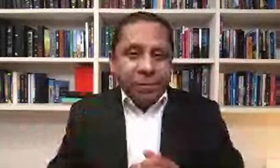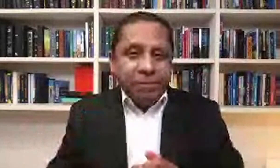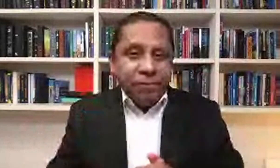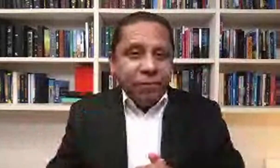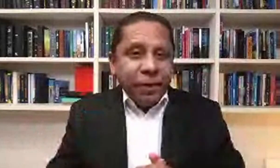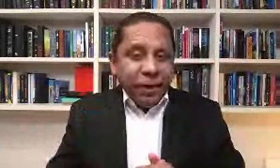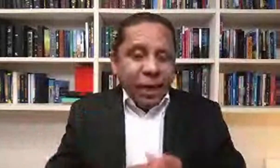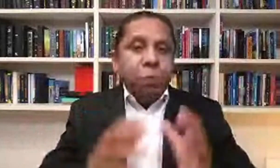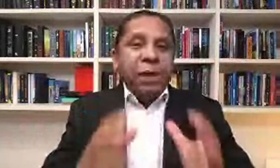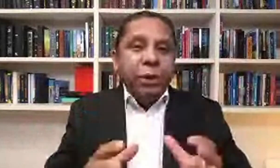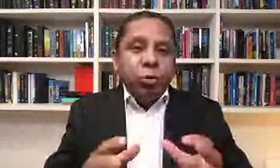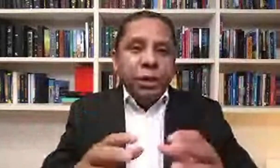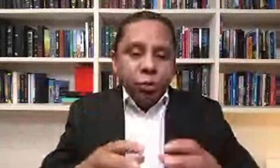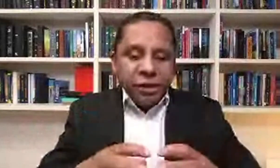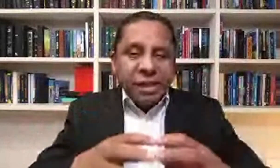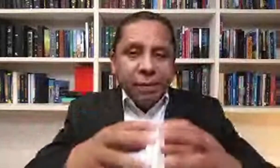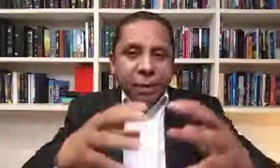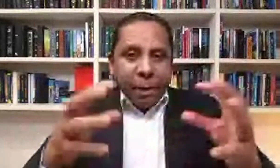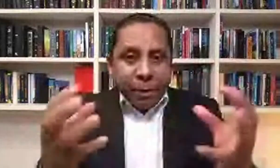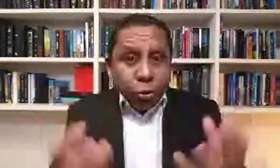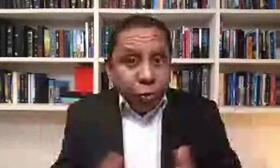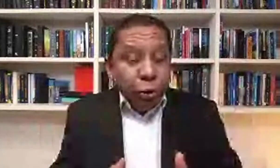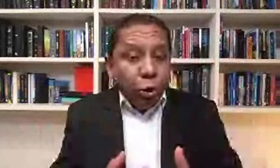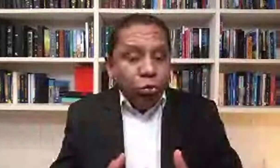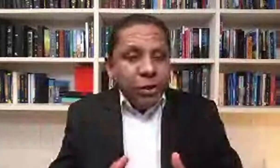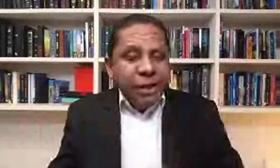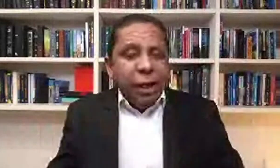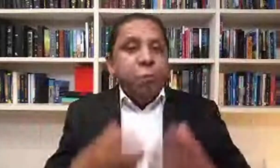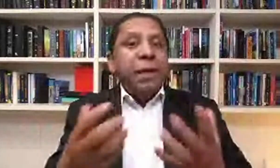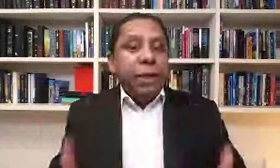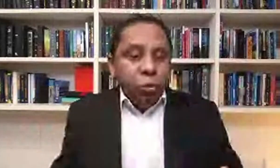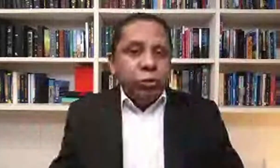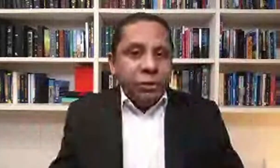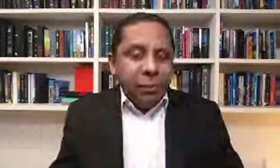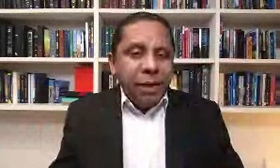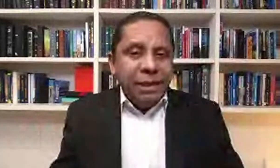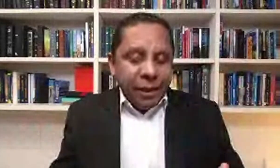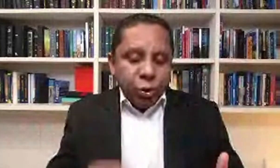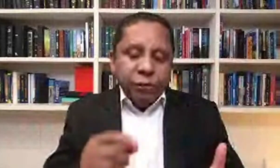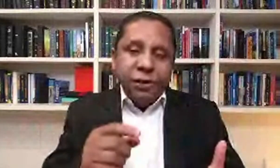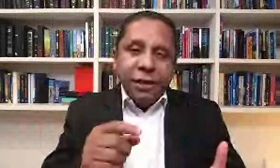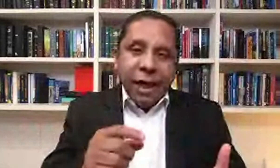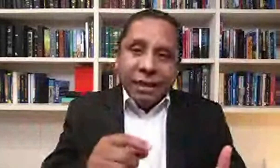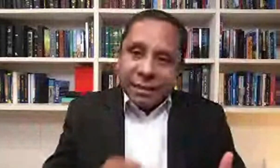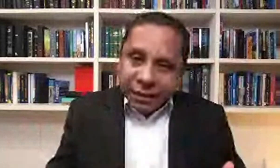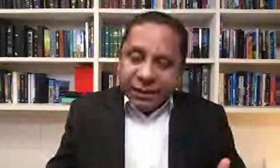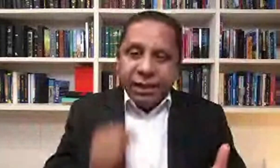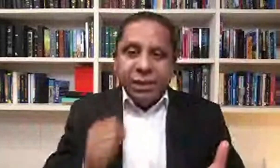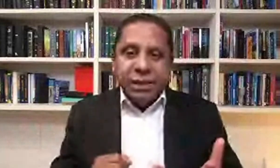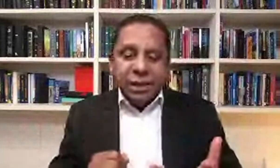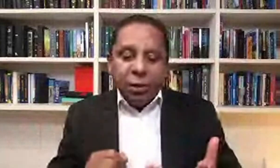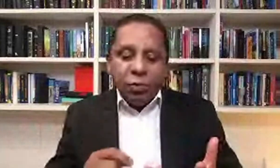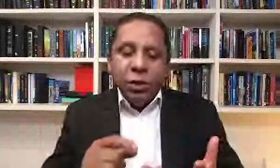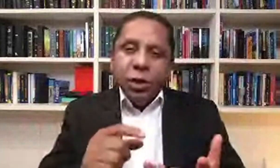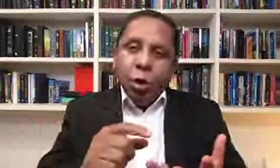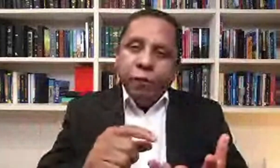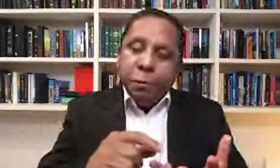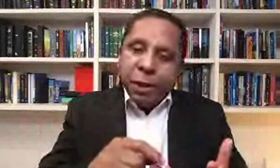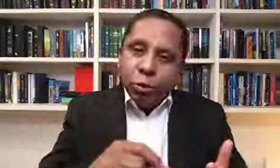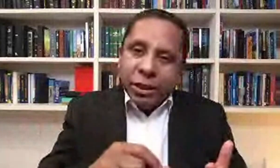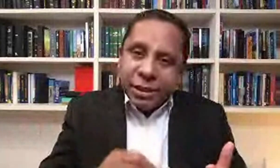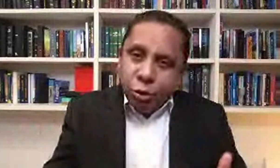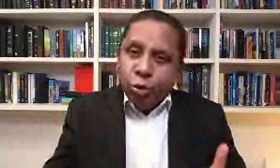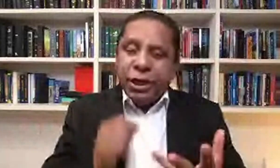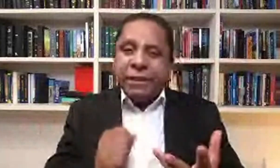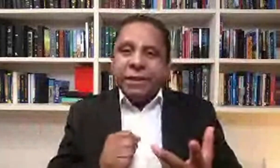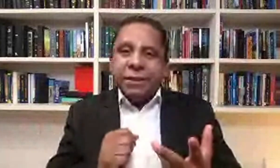Idade Média. É o período em que o sistema papal dominou. É o período também em que houve a Santa Inquisição, houve